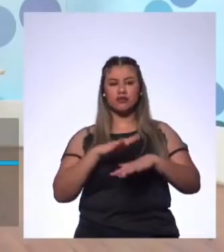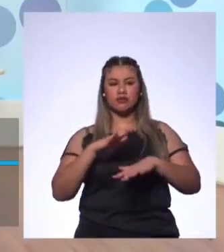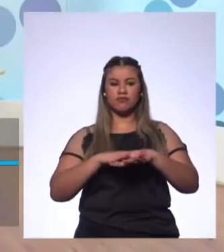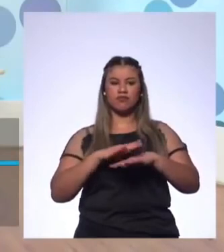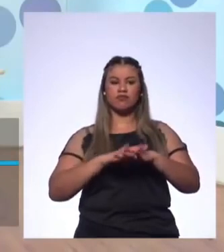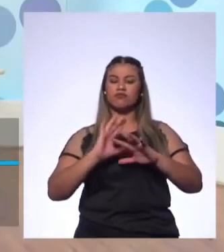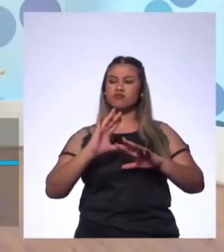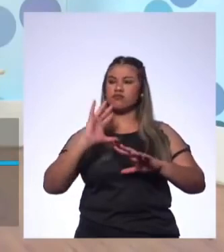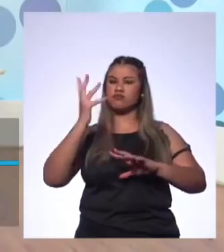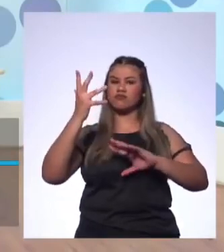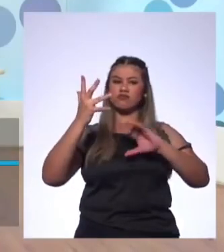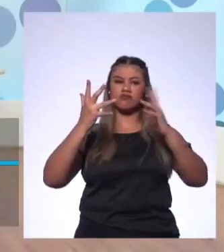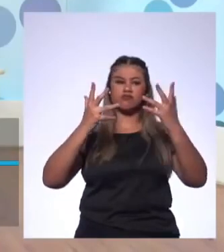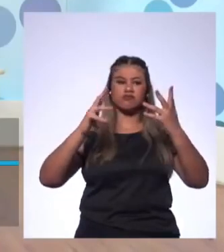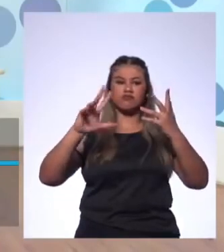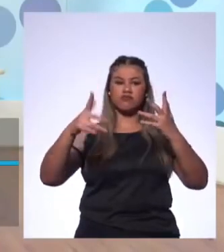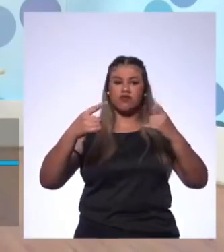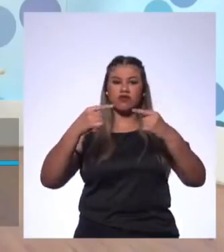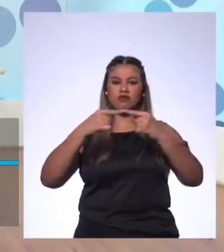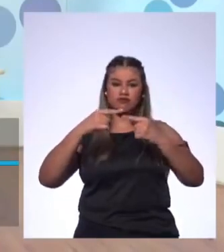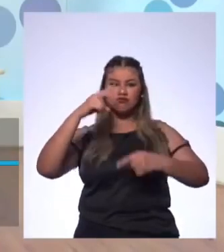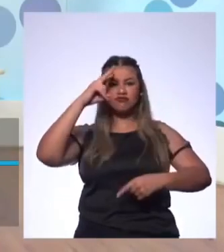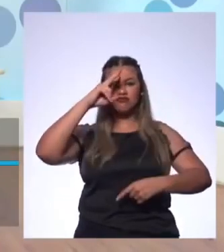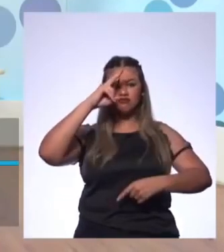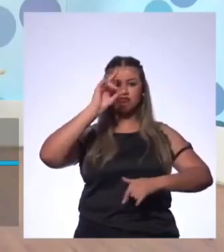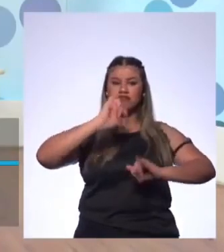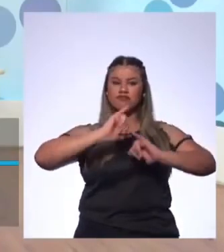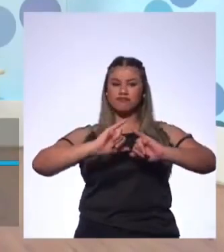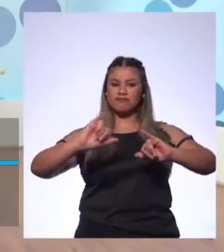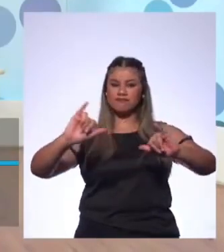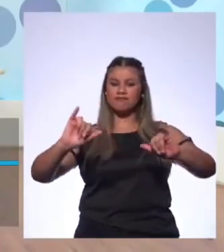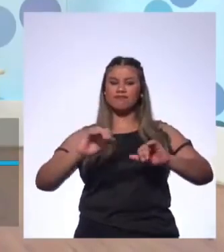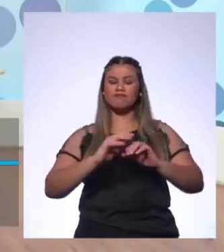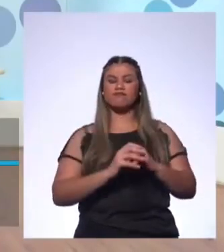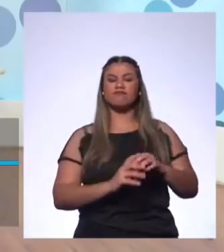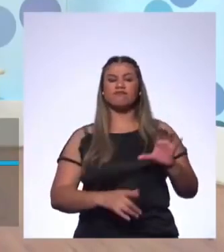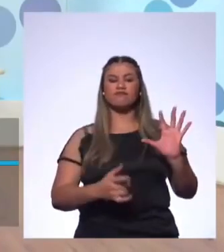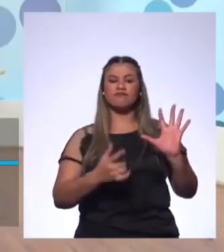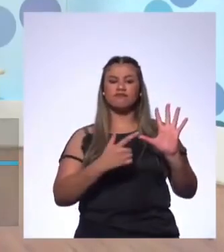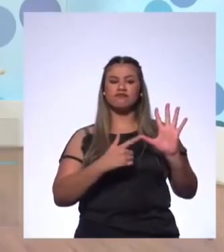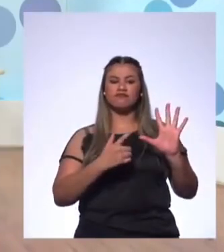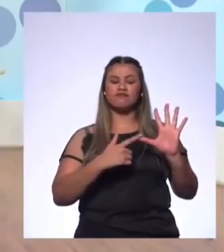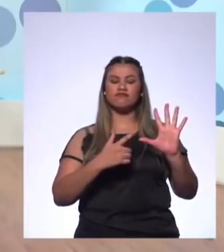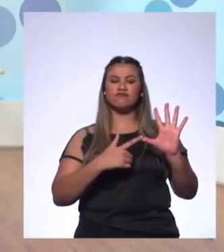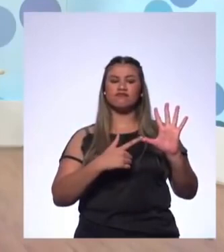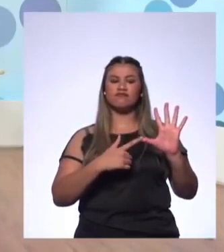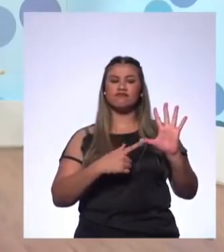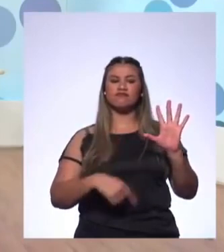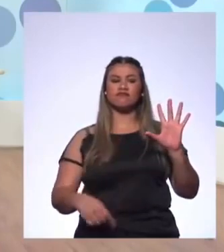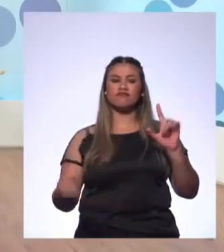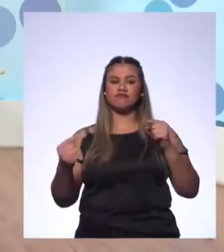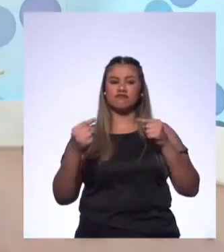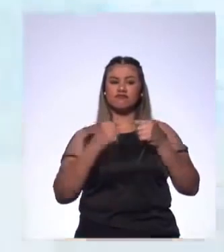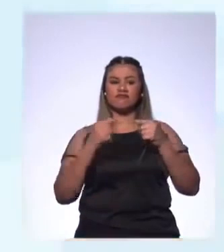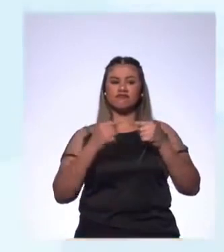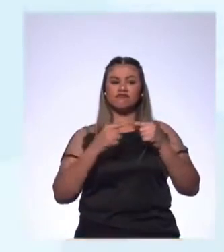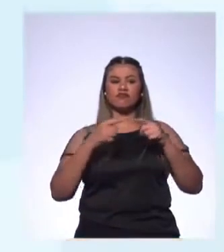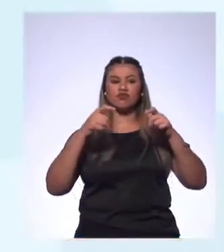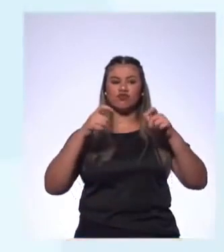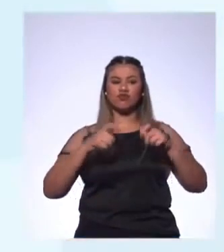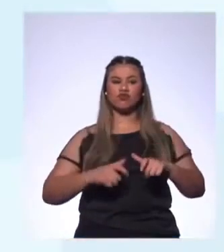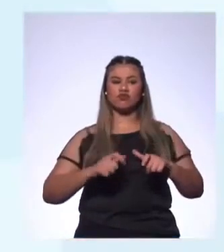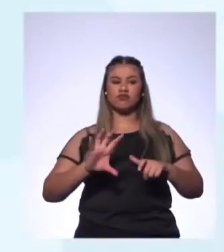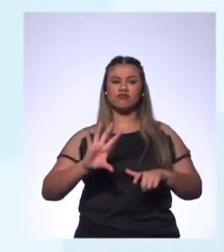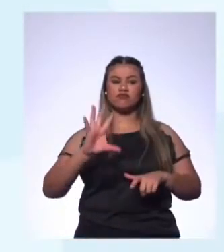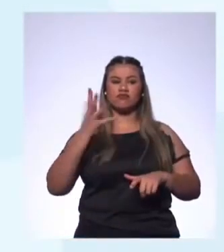contada. Isso. E mostra onde os fatos acontecem. A gente tem um erro aí, ó. E fui eu que